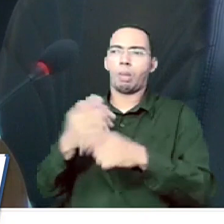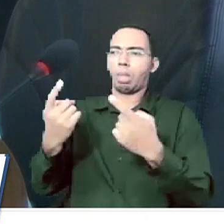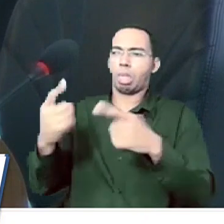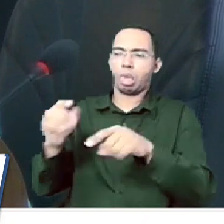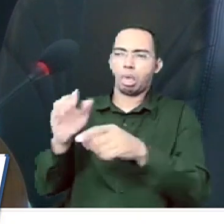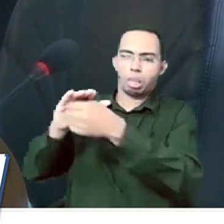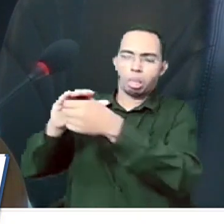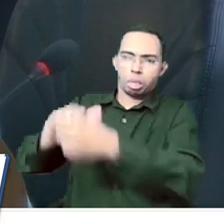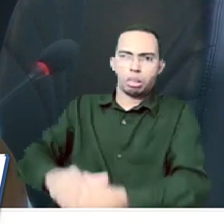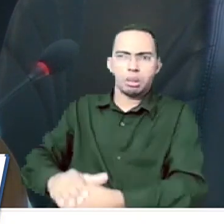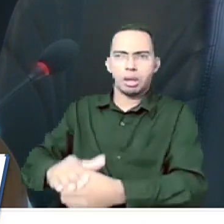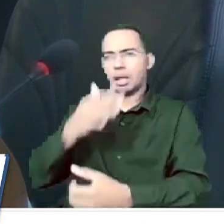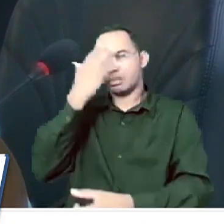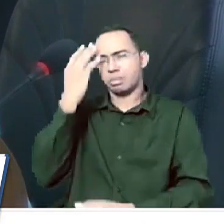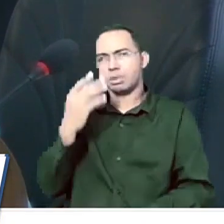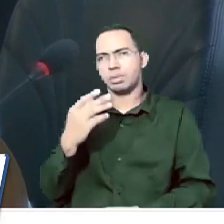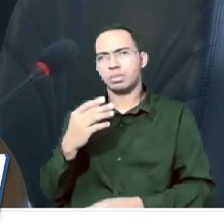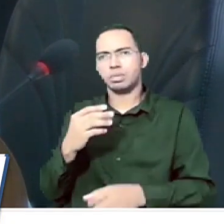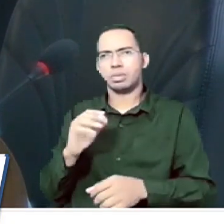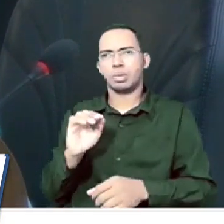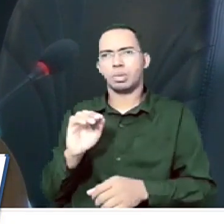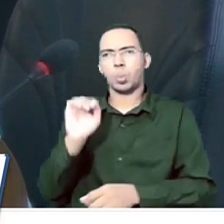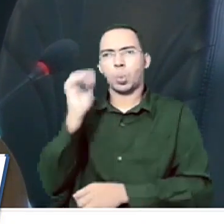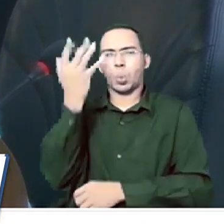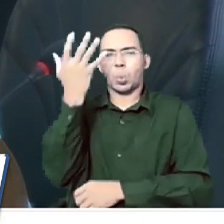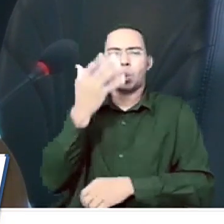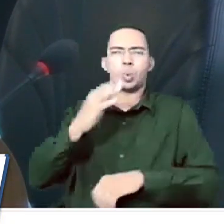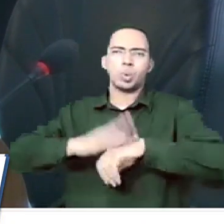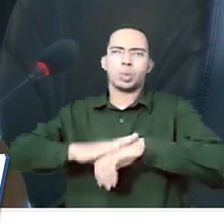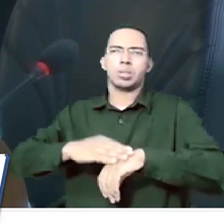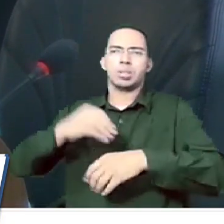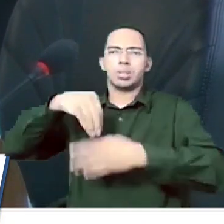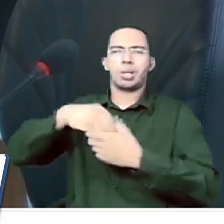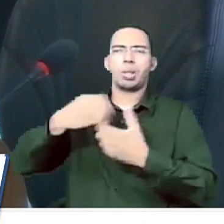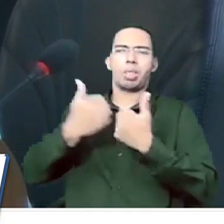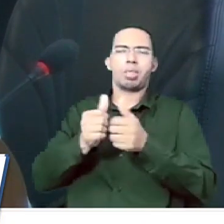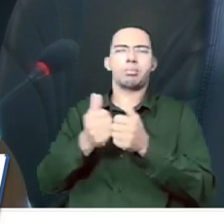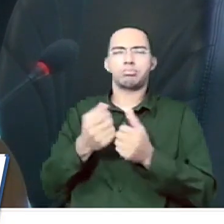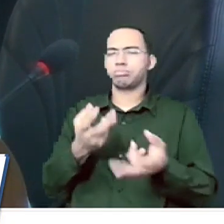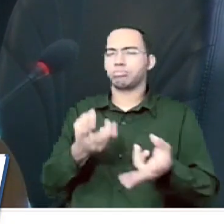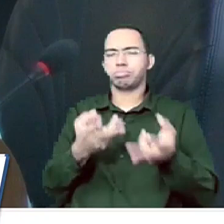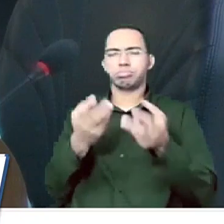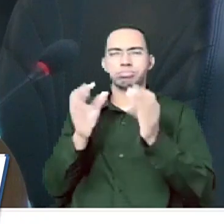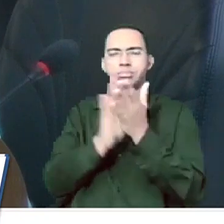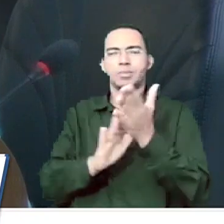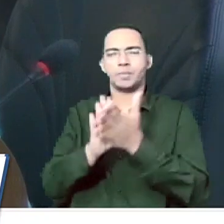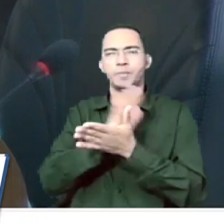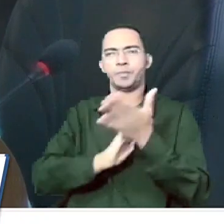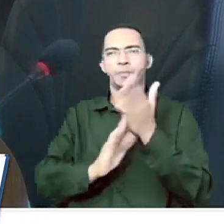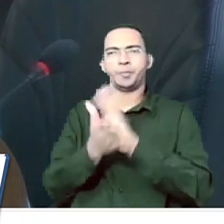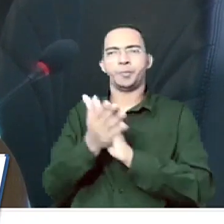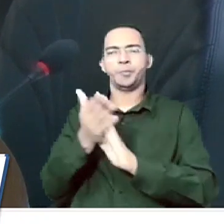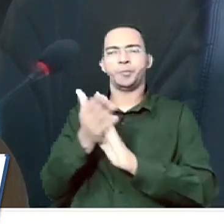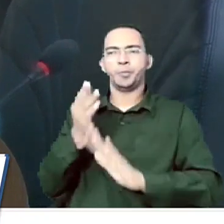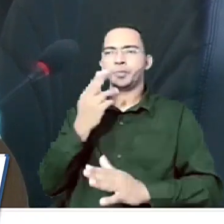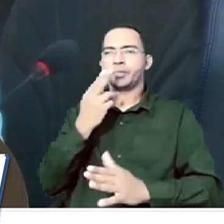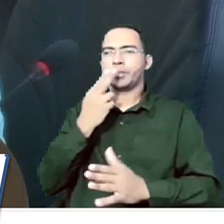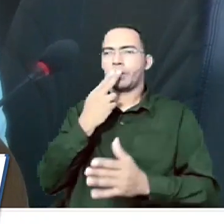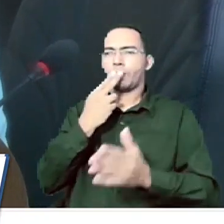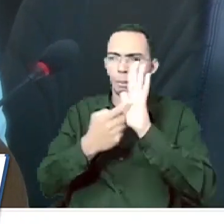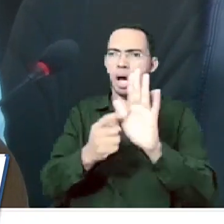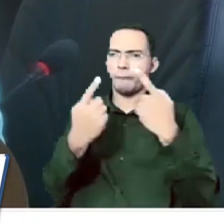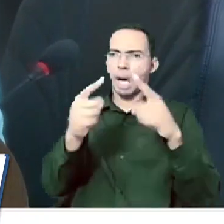se machucam no interior do ônibus, e a gente não observa nada de repreensão, de notificação dessa